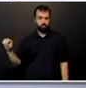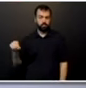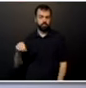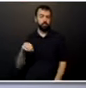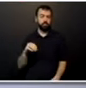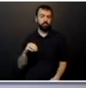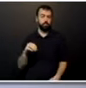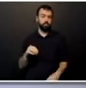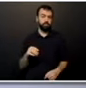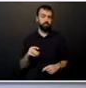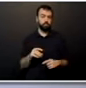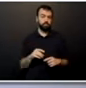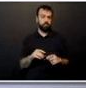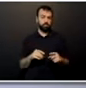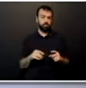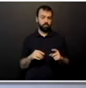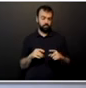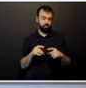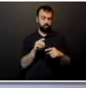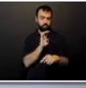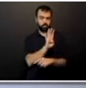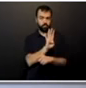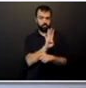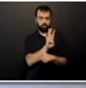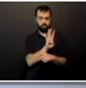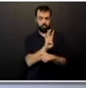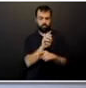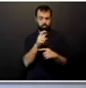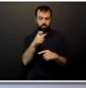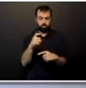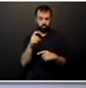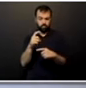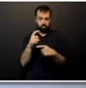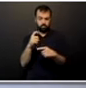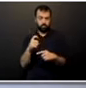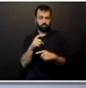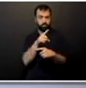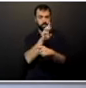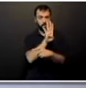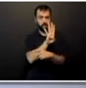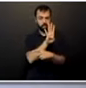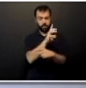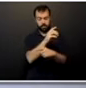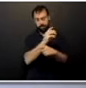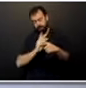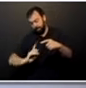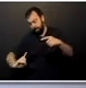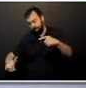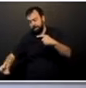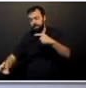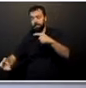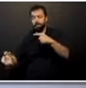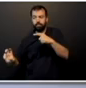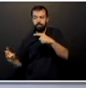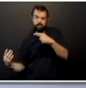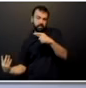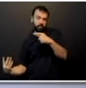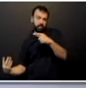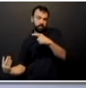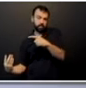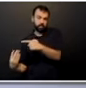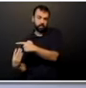4 está multiplicando o x eu vou passar do outro lado operação inversa da multiplicação é a divisão